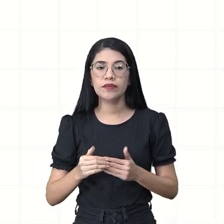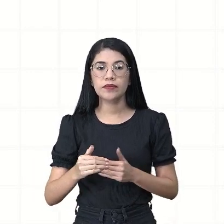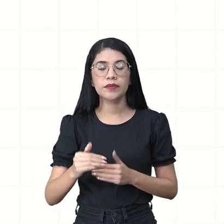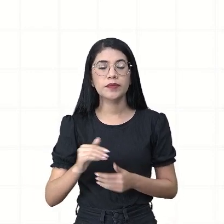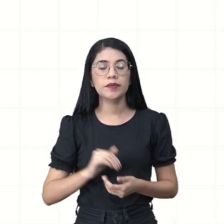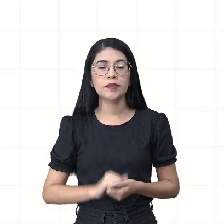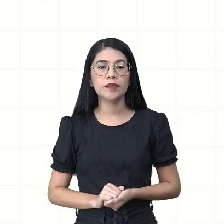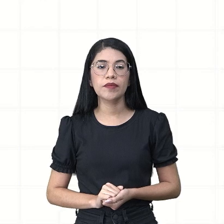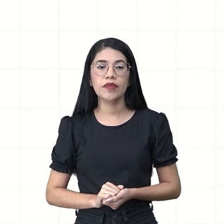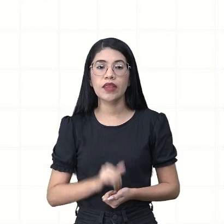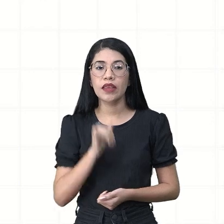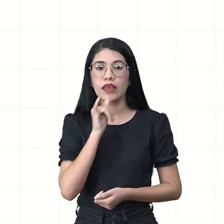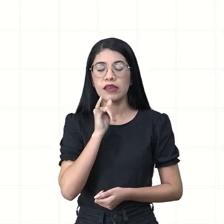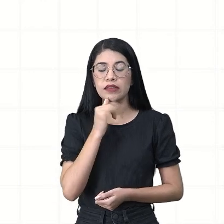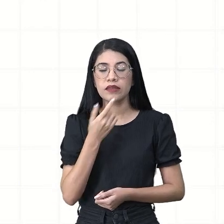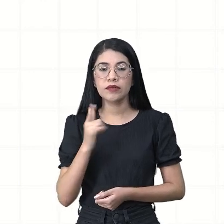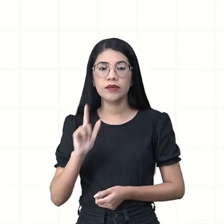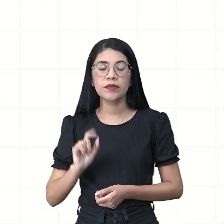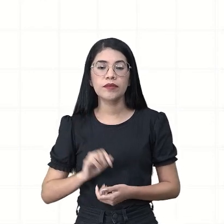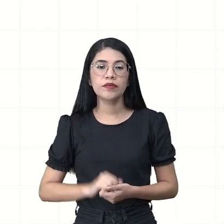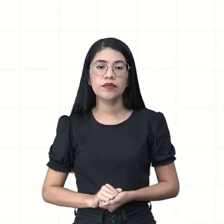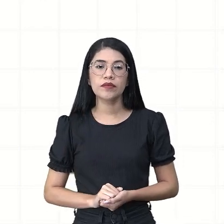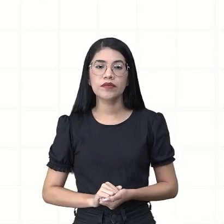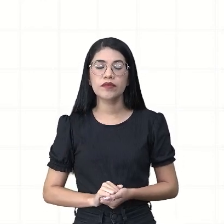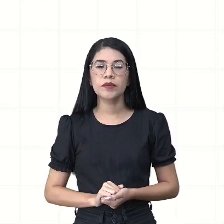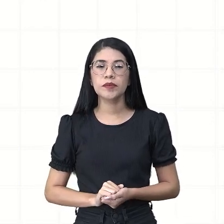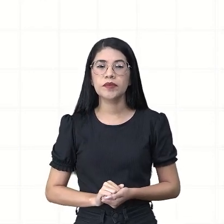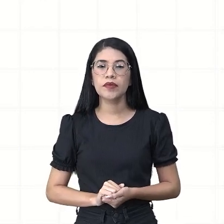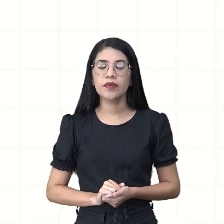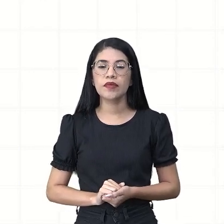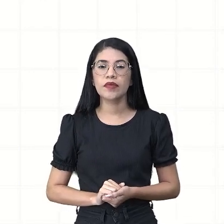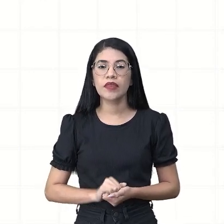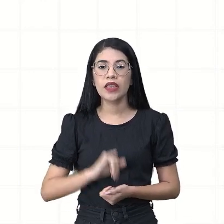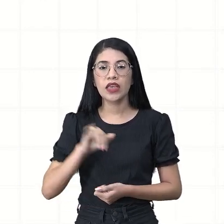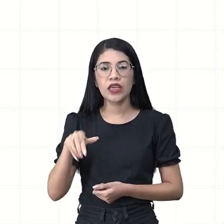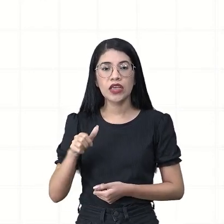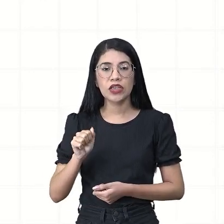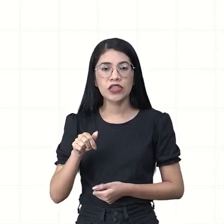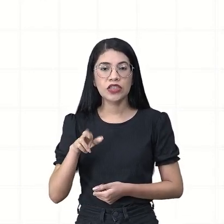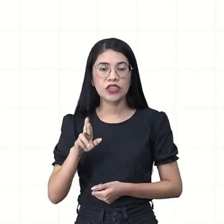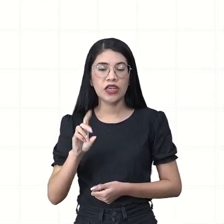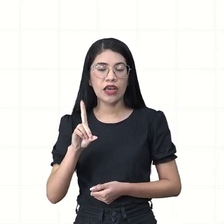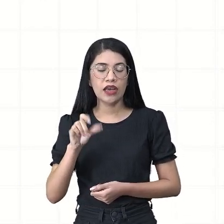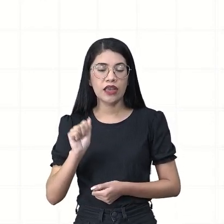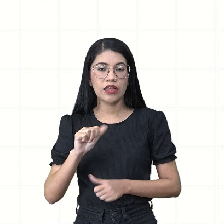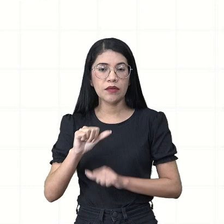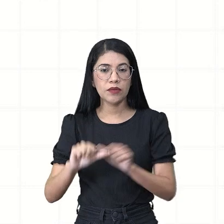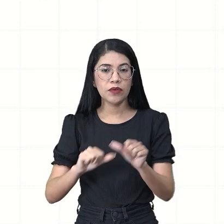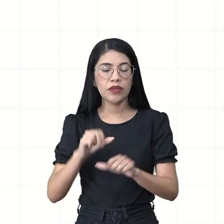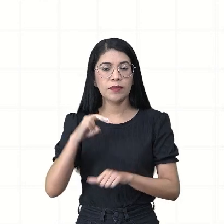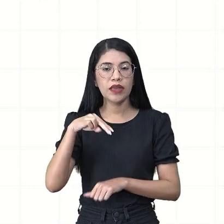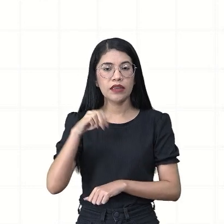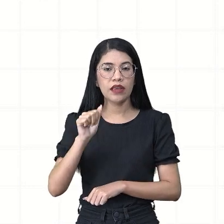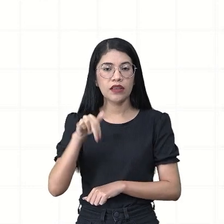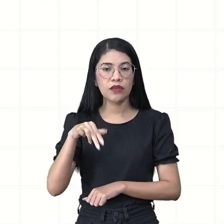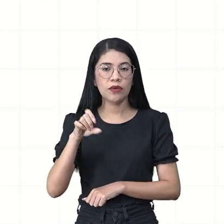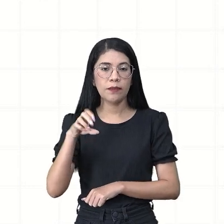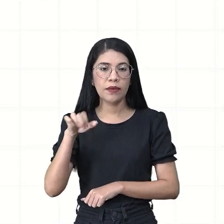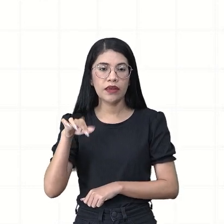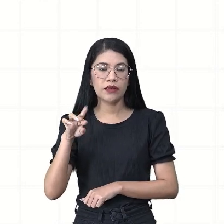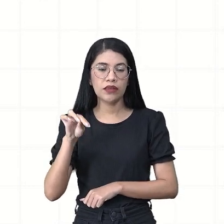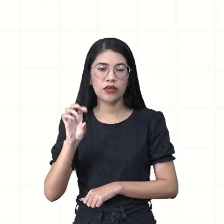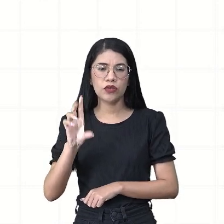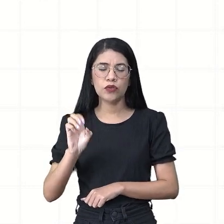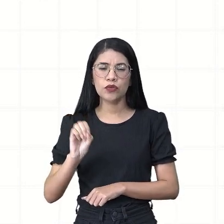aqui, vamos ver outro exemplo, que é o exemplo de transformar jarda para nanômetro, né? Então, a gente viu